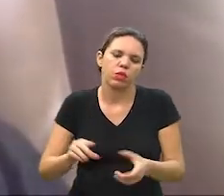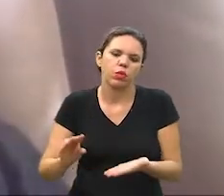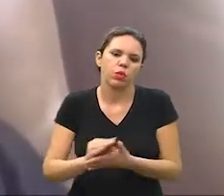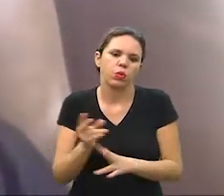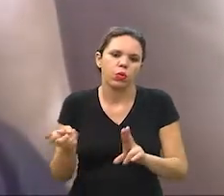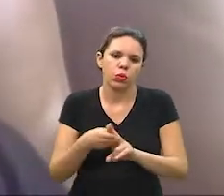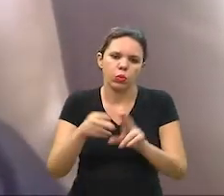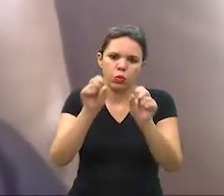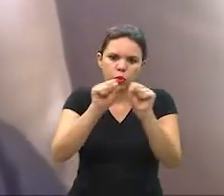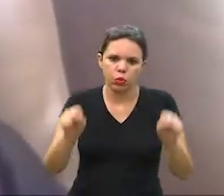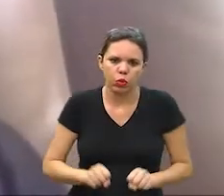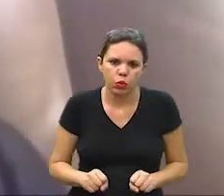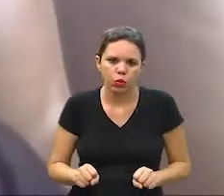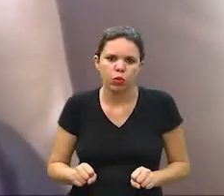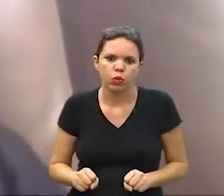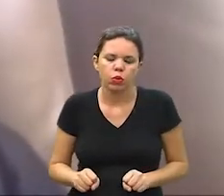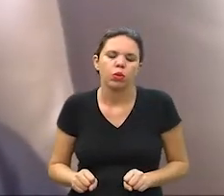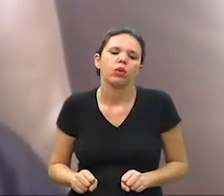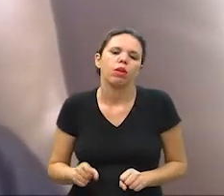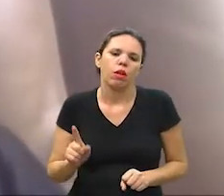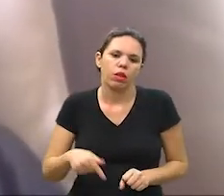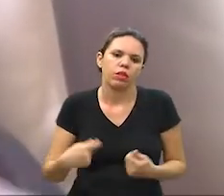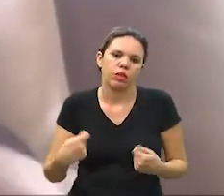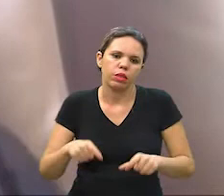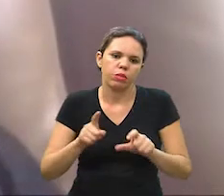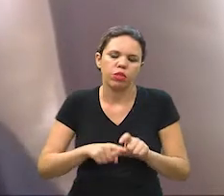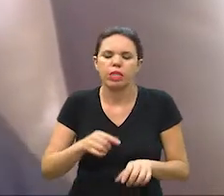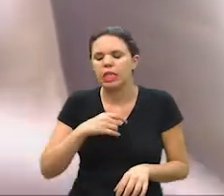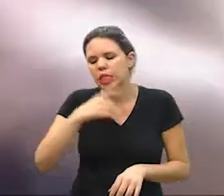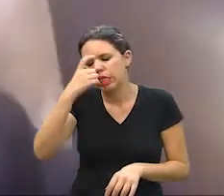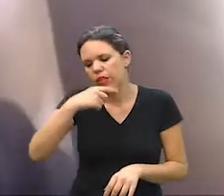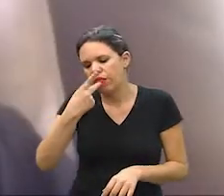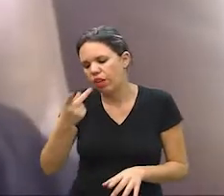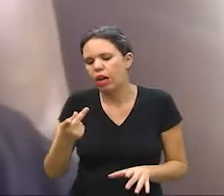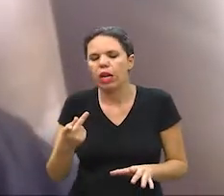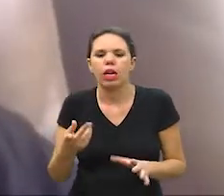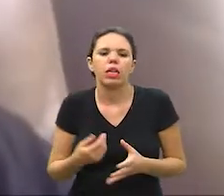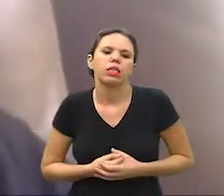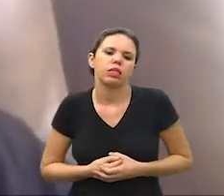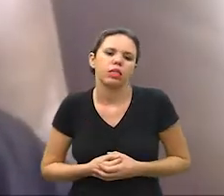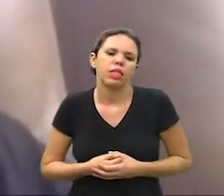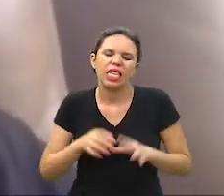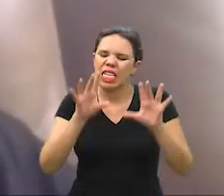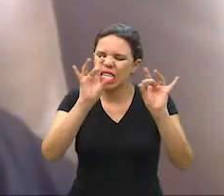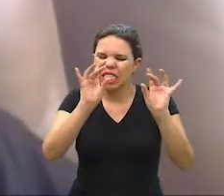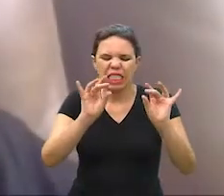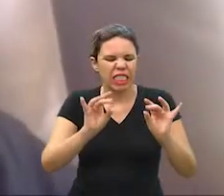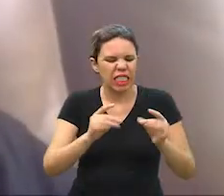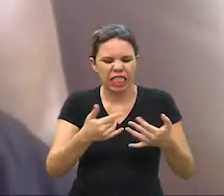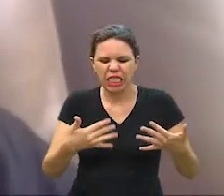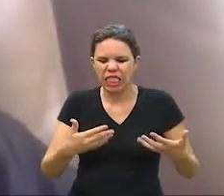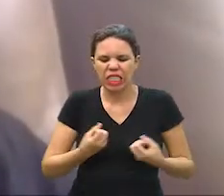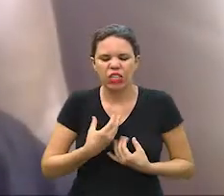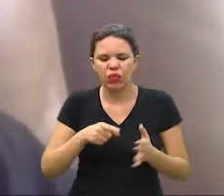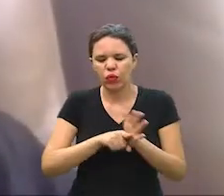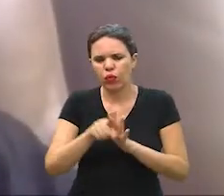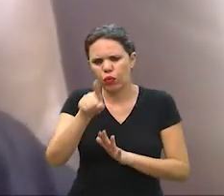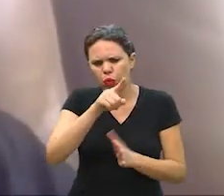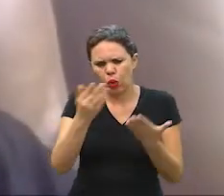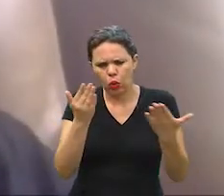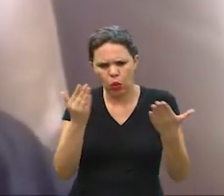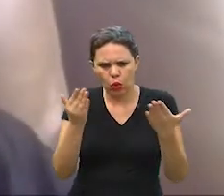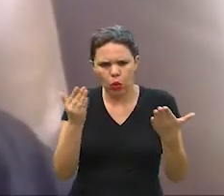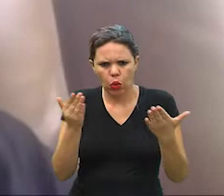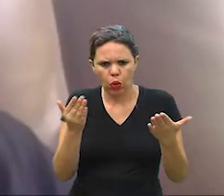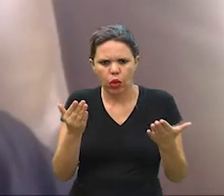sistema absolutamente subfinanciado. Eu não estou aqui para poder ficar detalhando esses dados. Mas se vocês